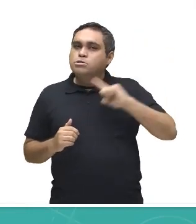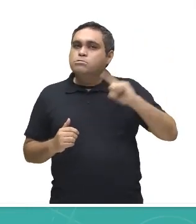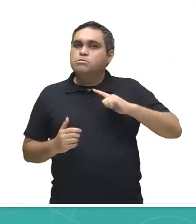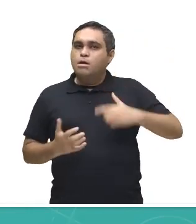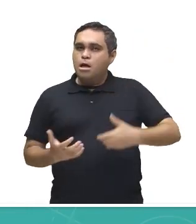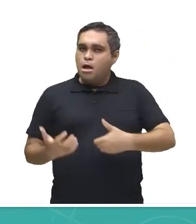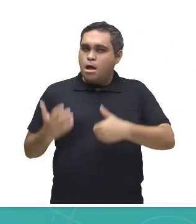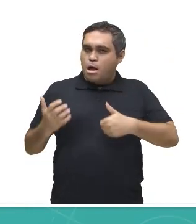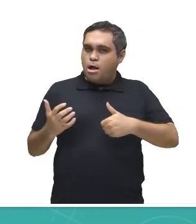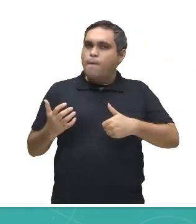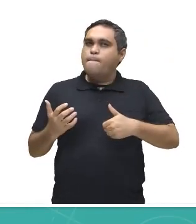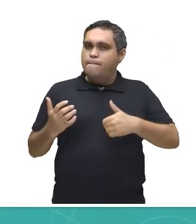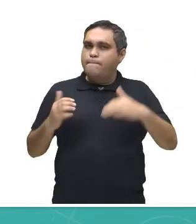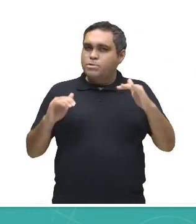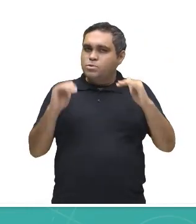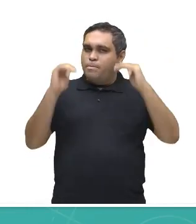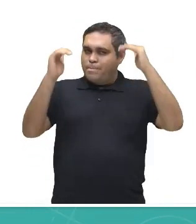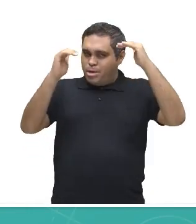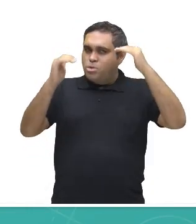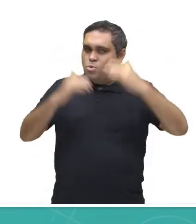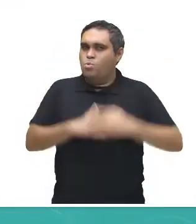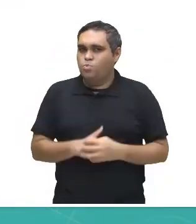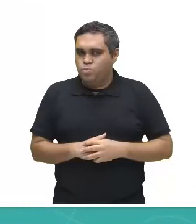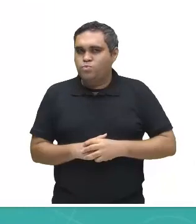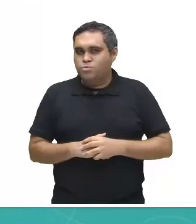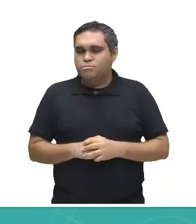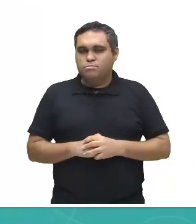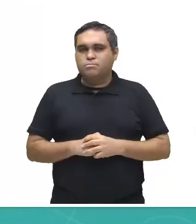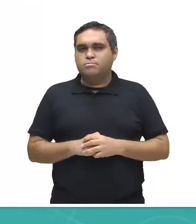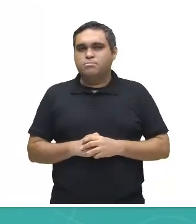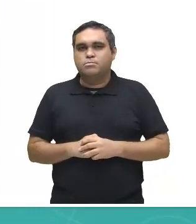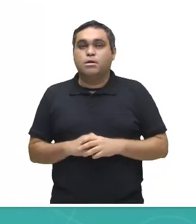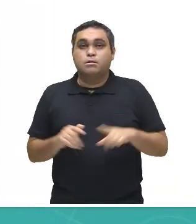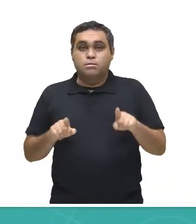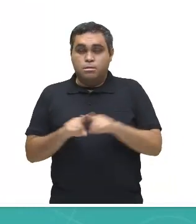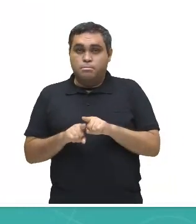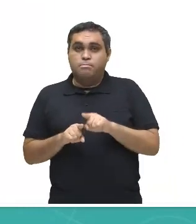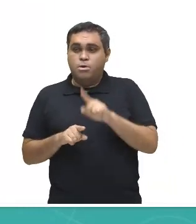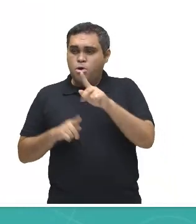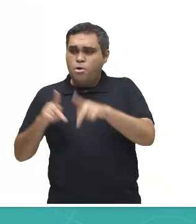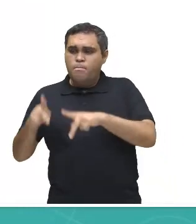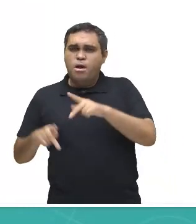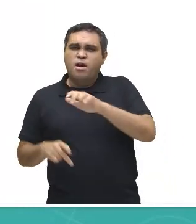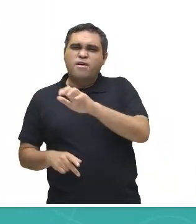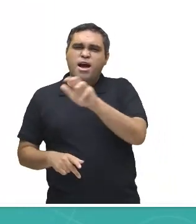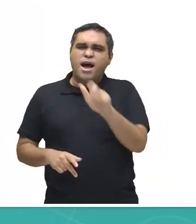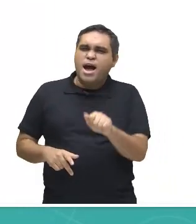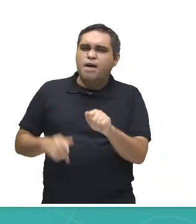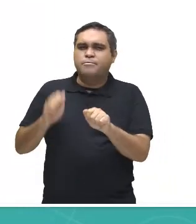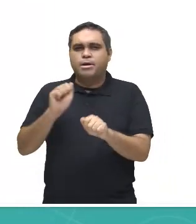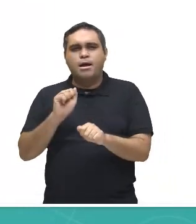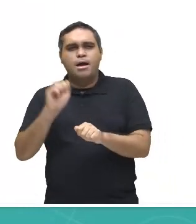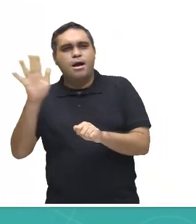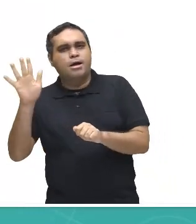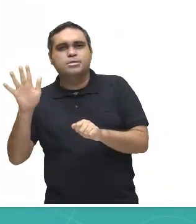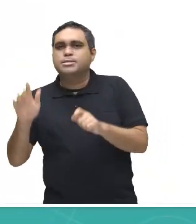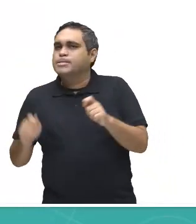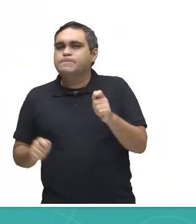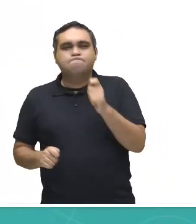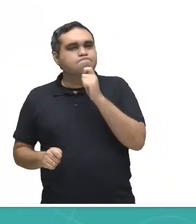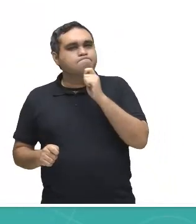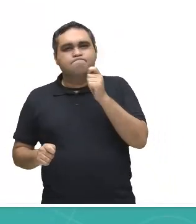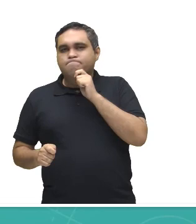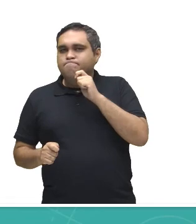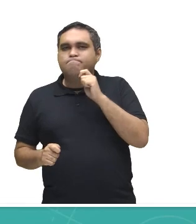mais avançadas para o período, né? Os povos da África e da Ásia não alcançaram ainda essa